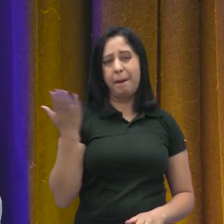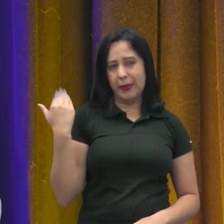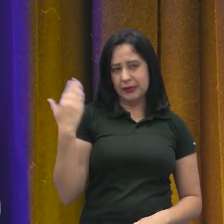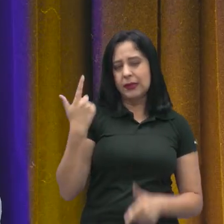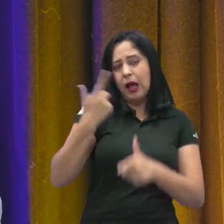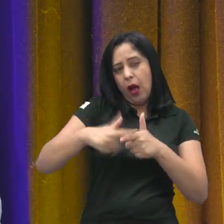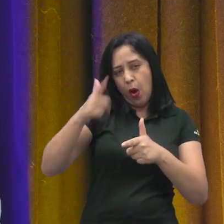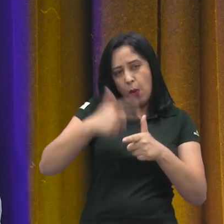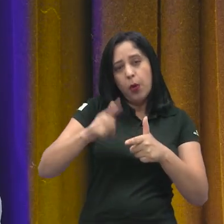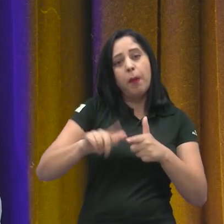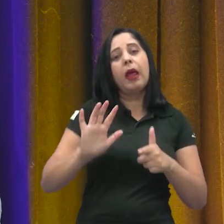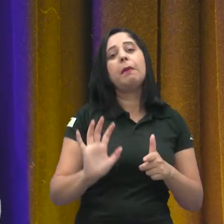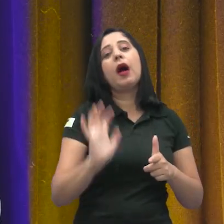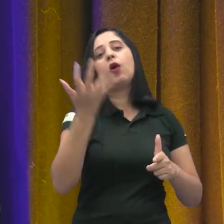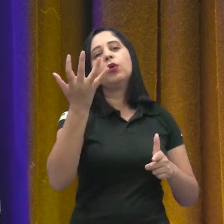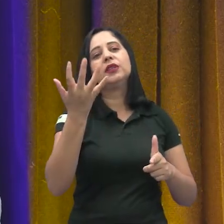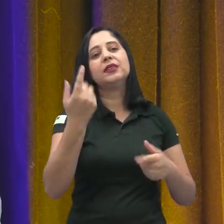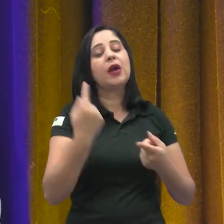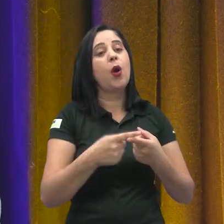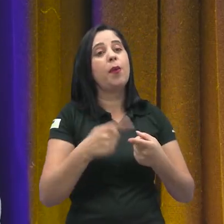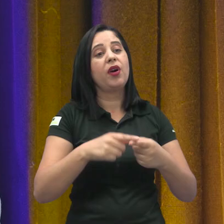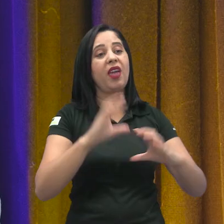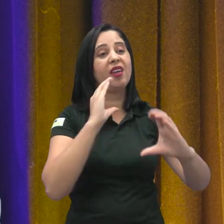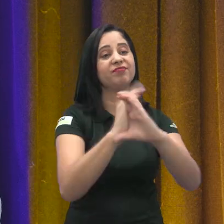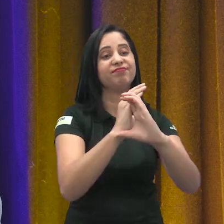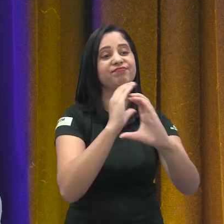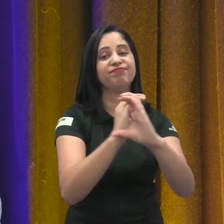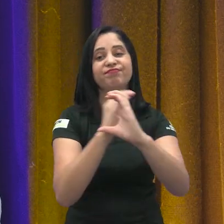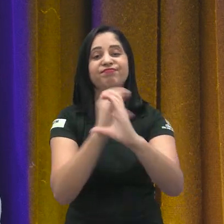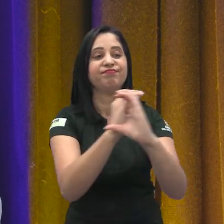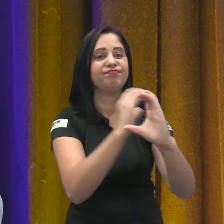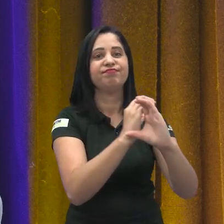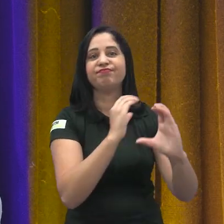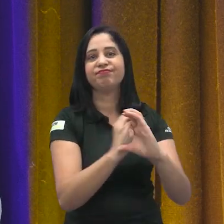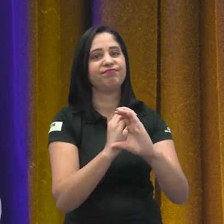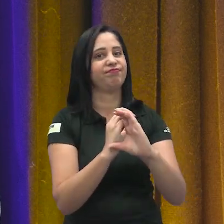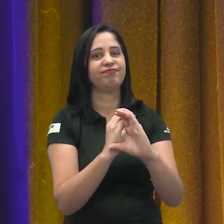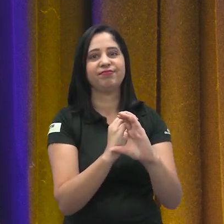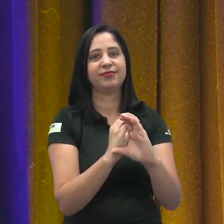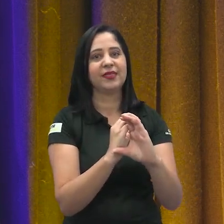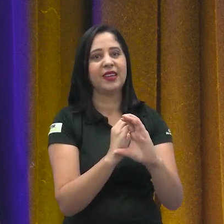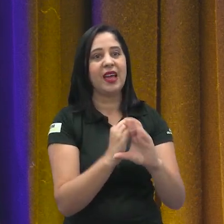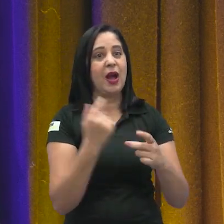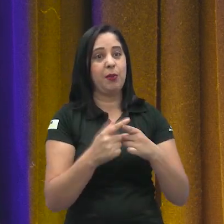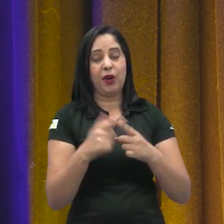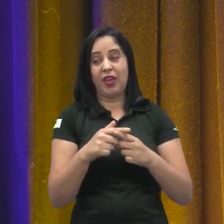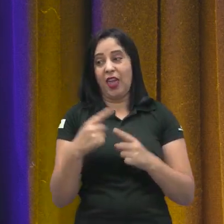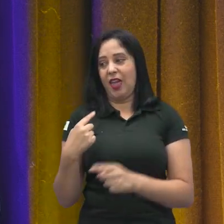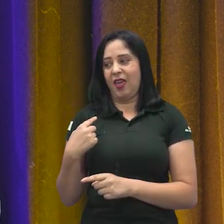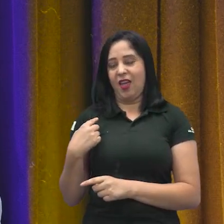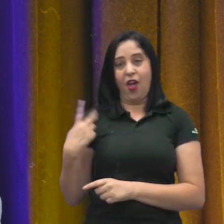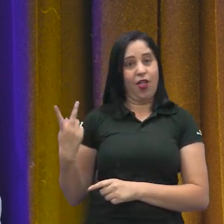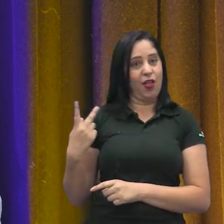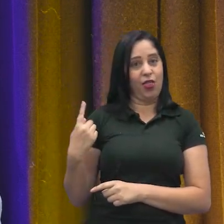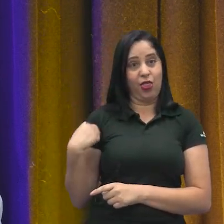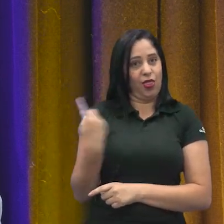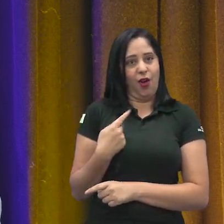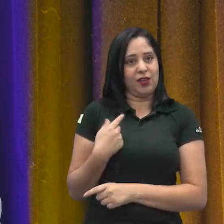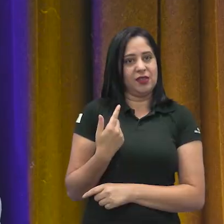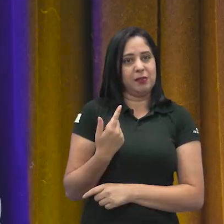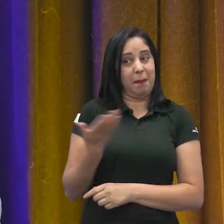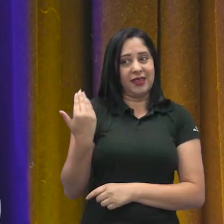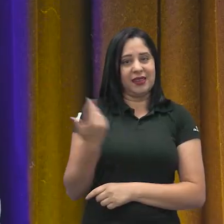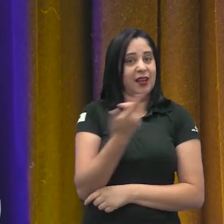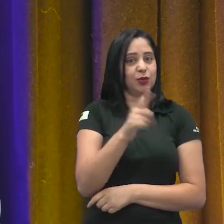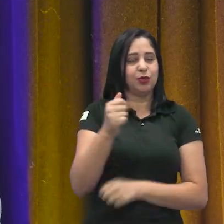no passado de falha de comunicação, que na verdade ela acontecia por uma falta de clareza nossa do que nós queríamos com base naquilo